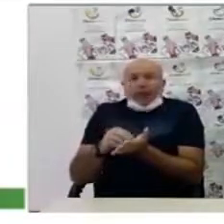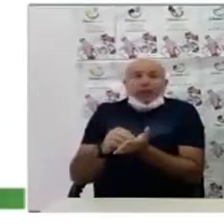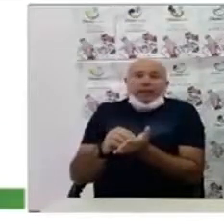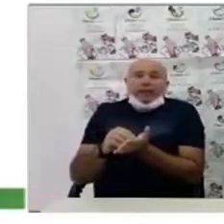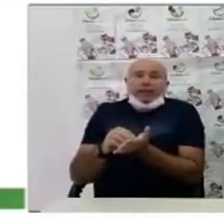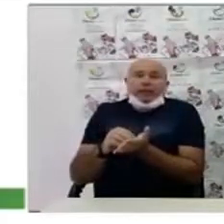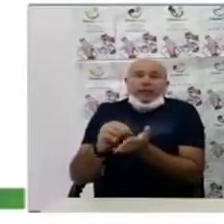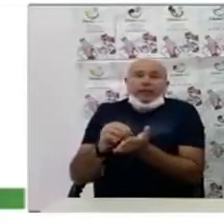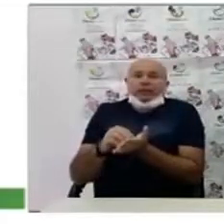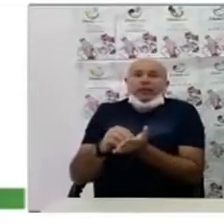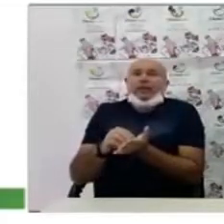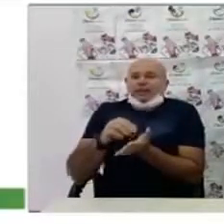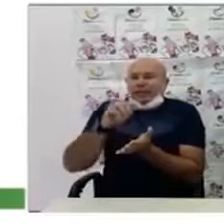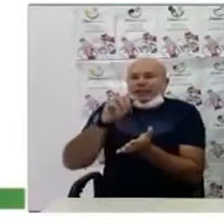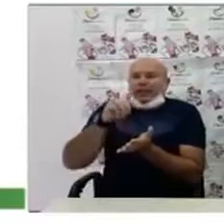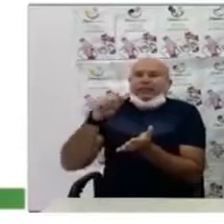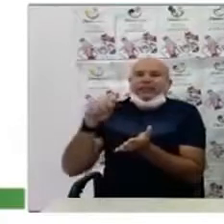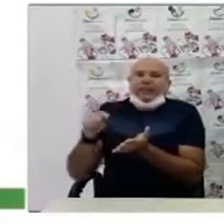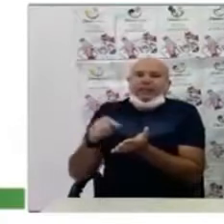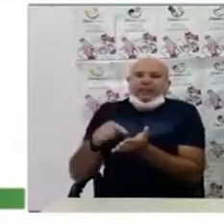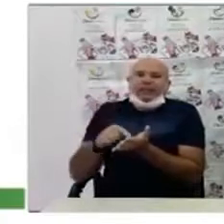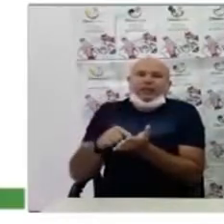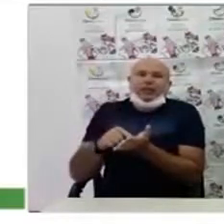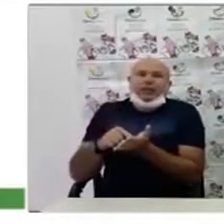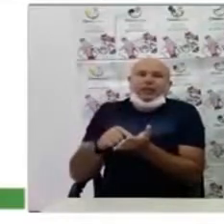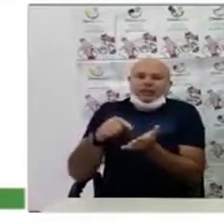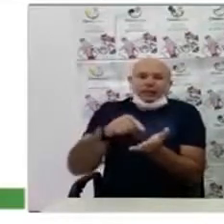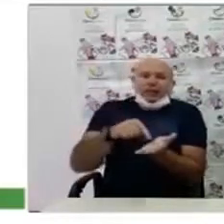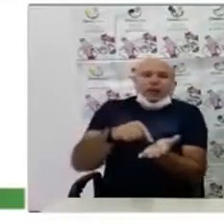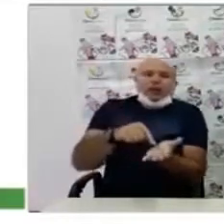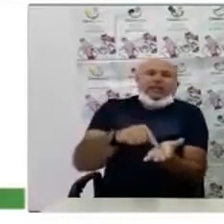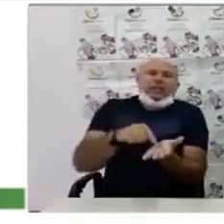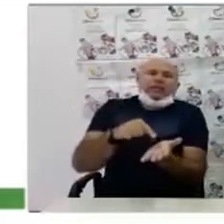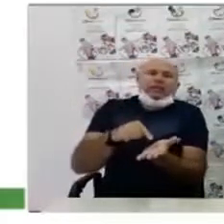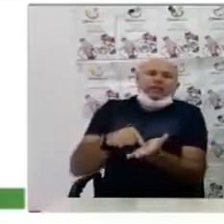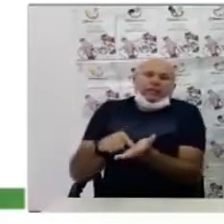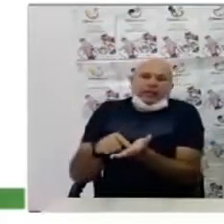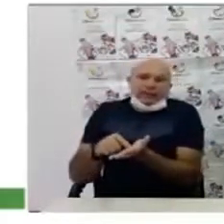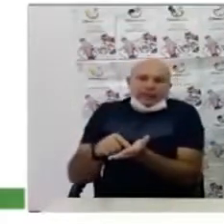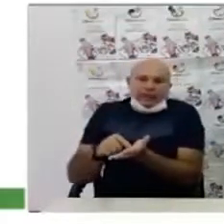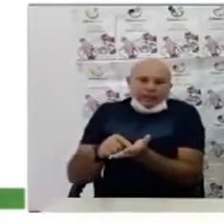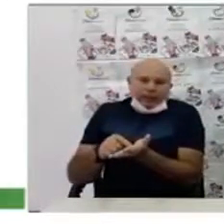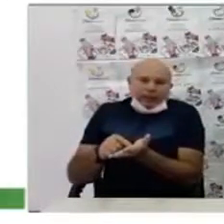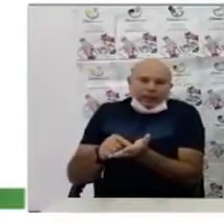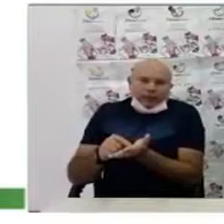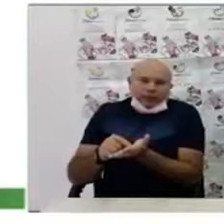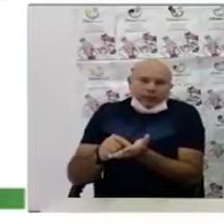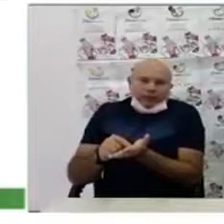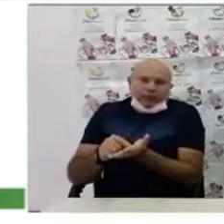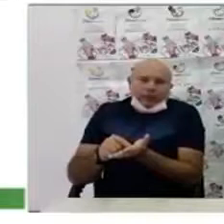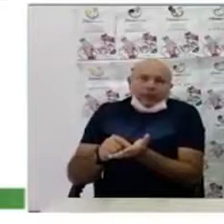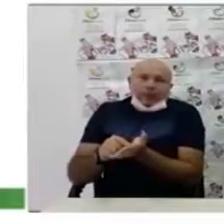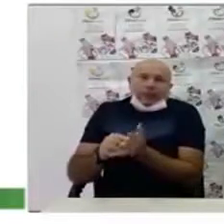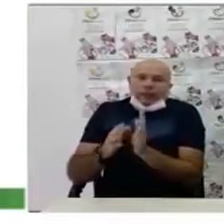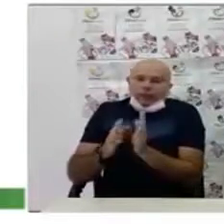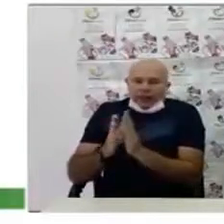química do material, você consegue, pelas raias espectrais, descobrir quem são os elementos que estão presentes naquele material,